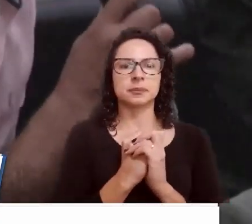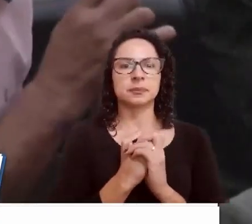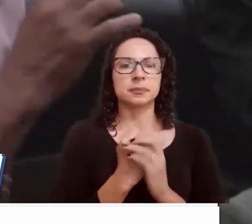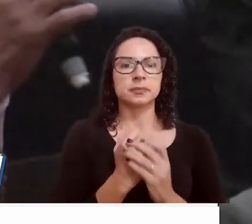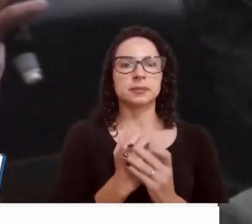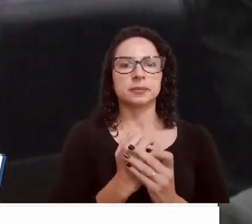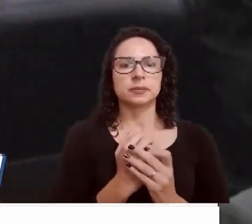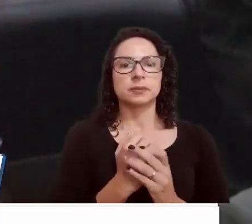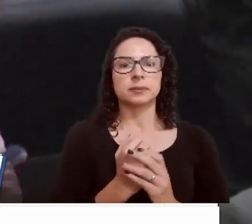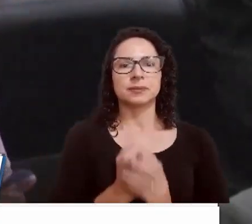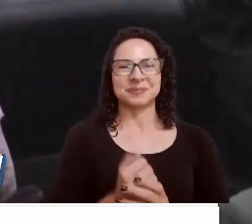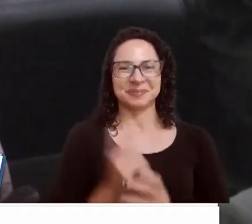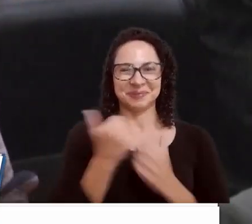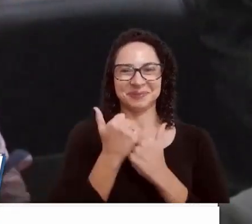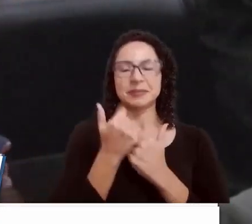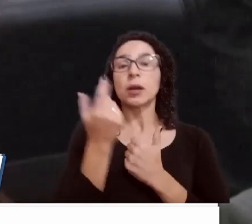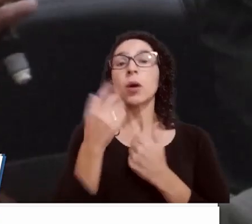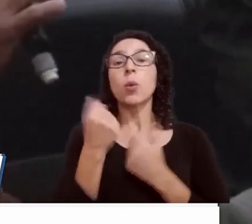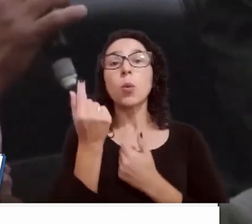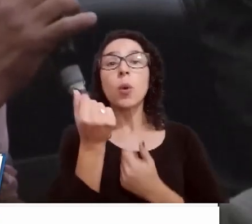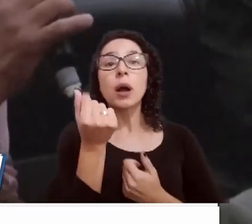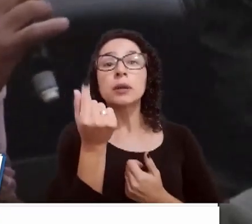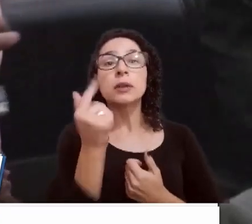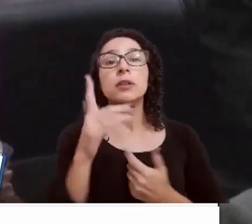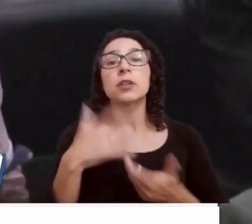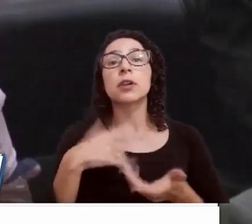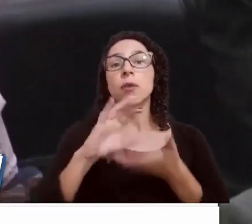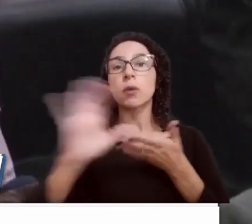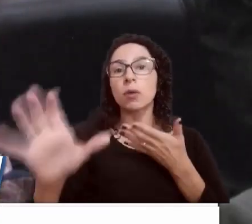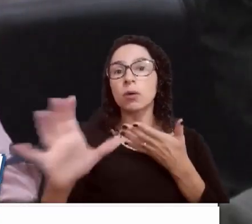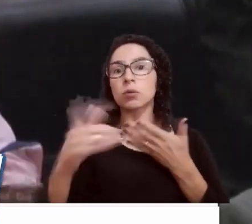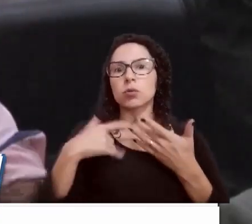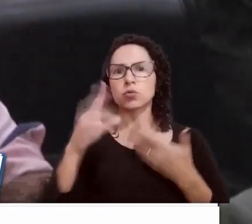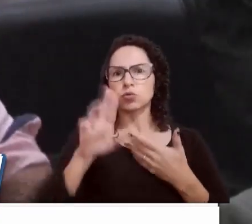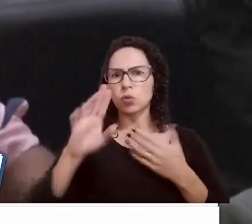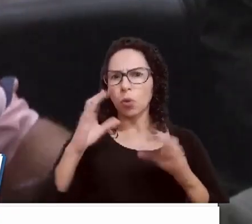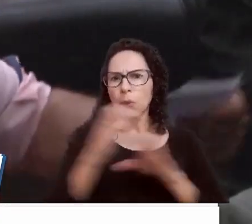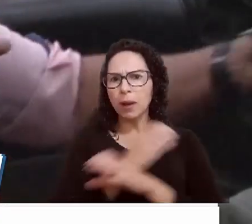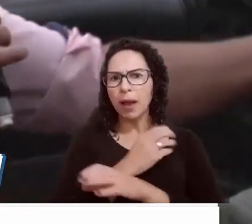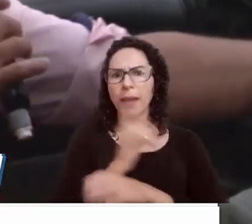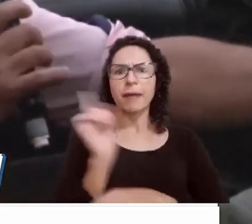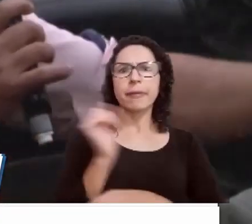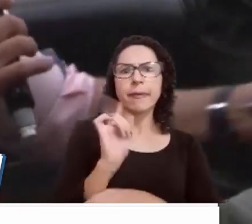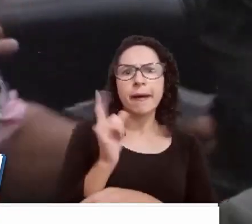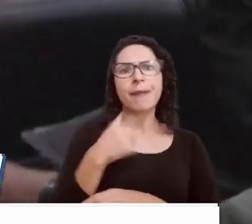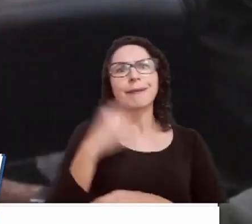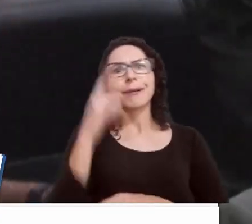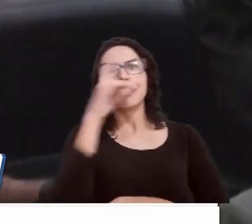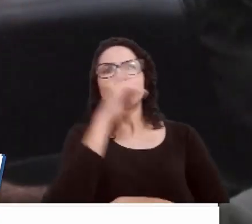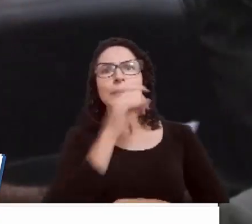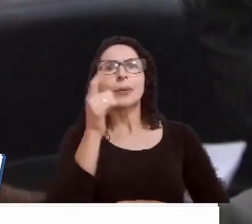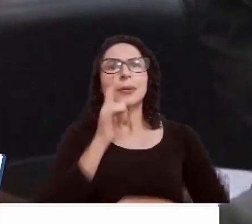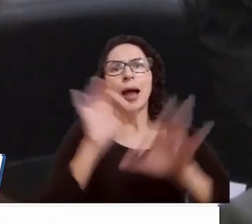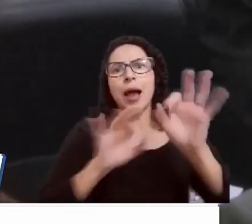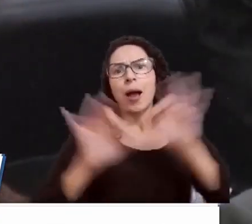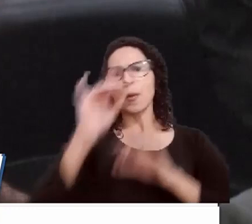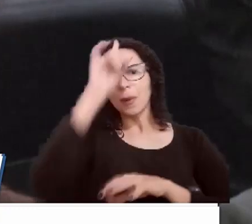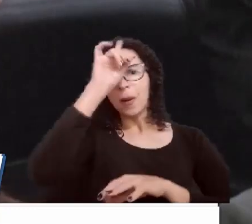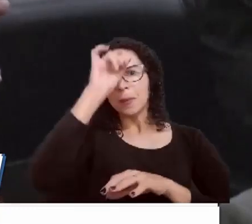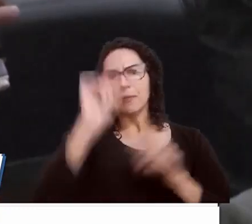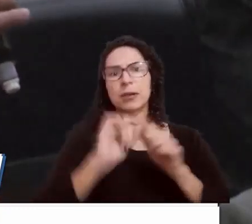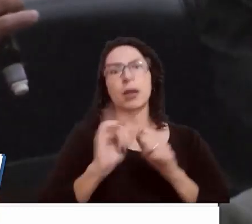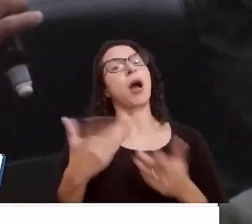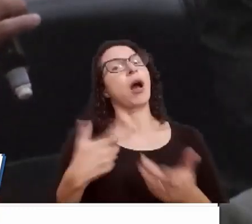Quanto dinheiro que foi? Usou tudo? Não usou tudo? Eu estou tendo dificuldade para arrumar um hospital para fazer. Opa, vamos bater então.